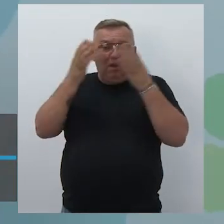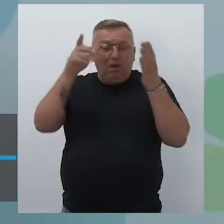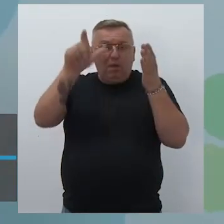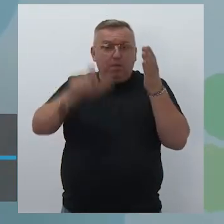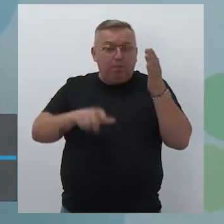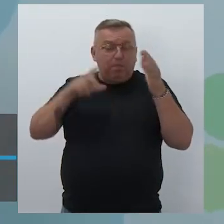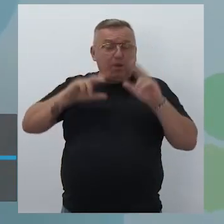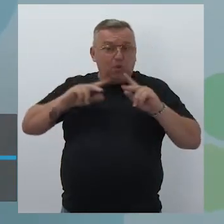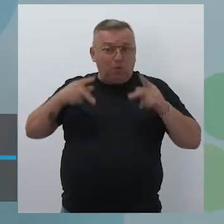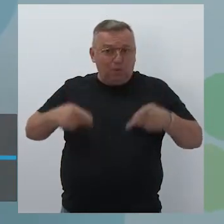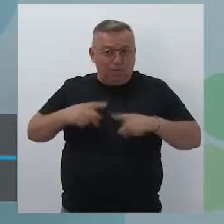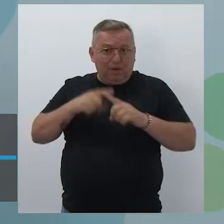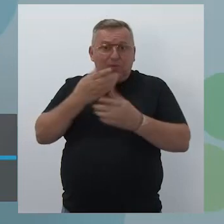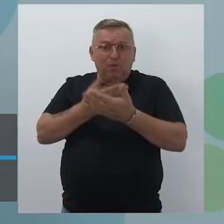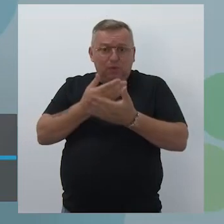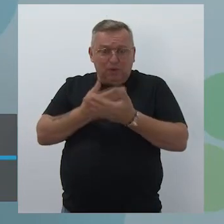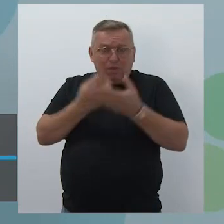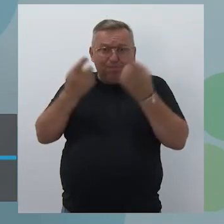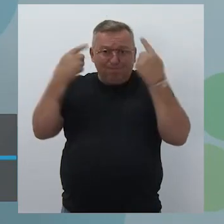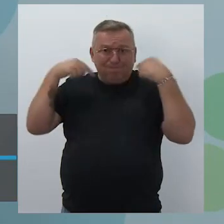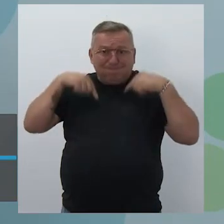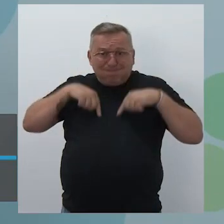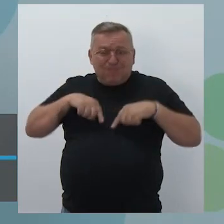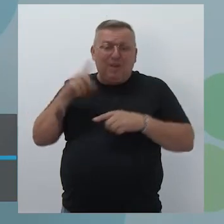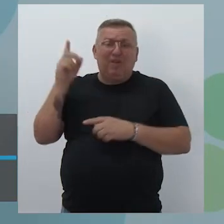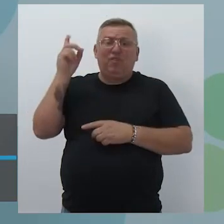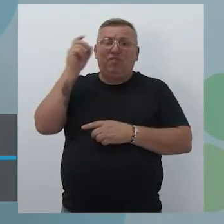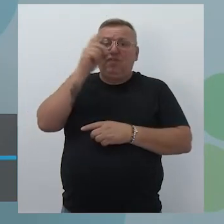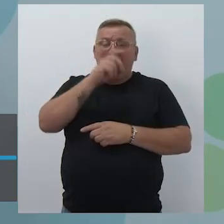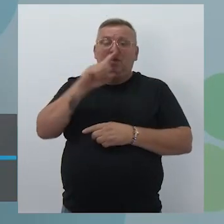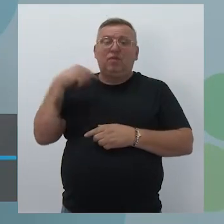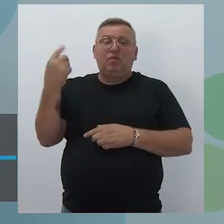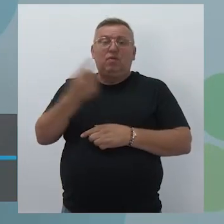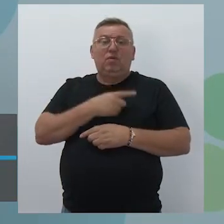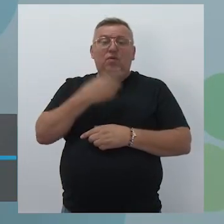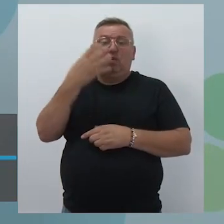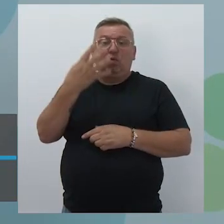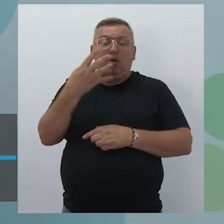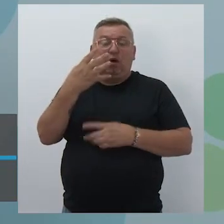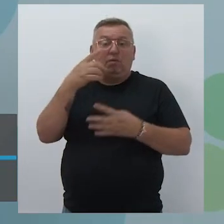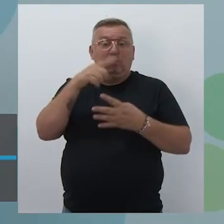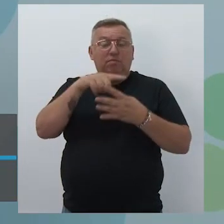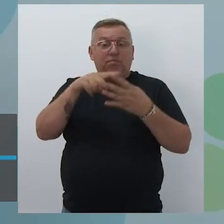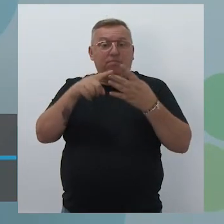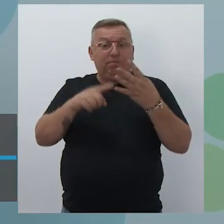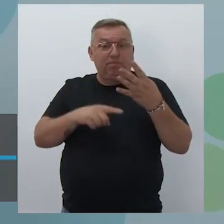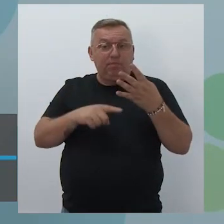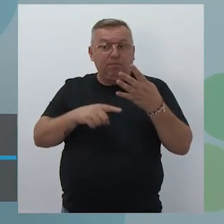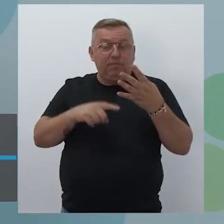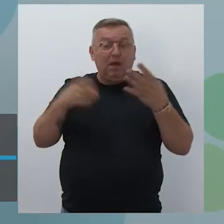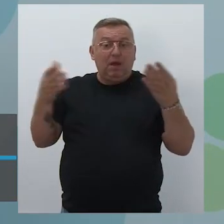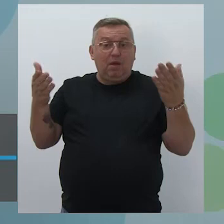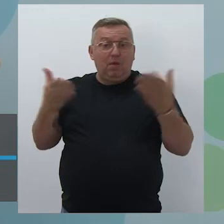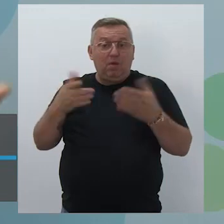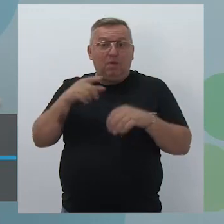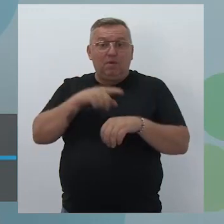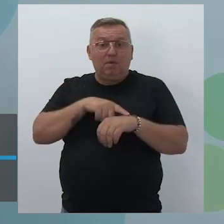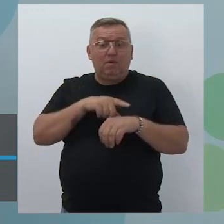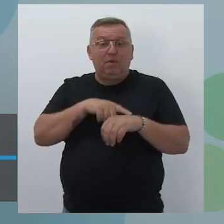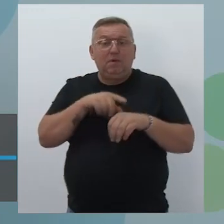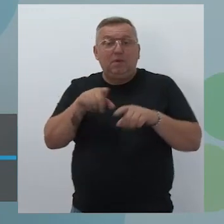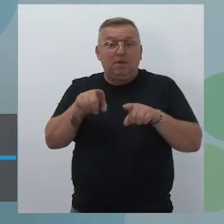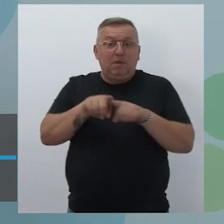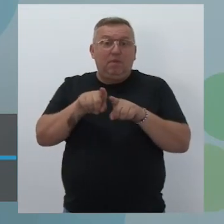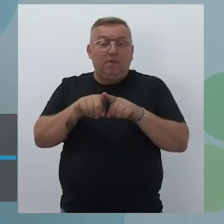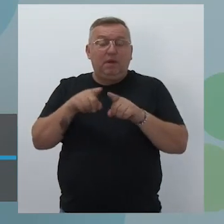mas estudar o ser humano é muito complexo. Os nossos quatro componentes curriculares neste momento e nos